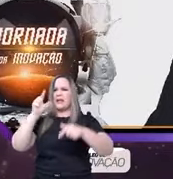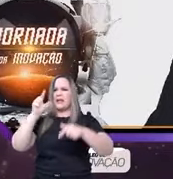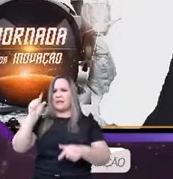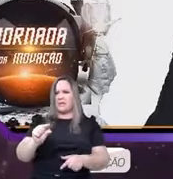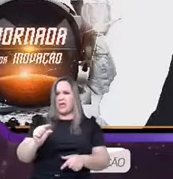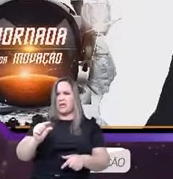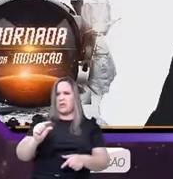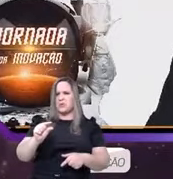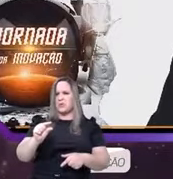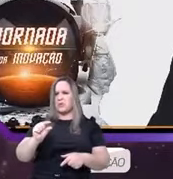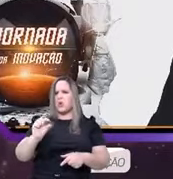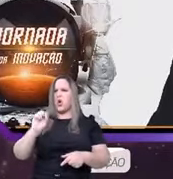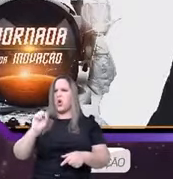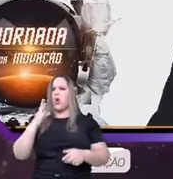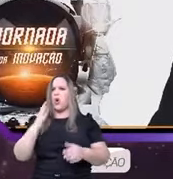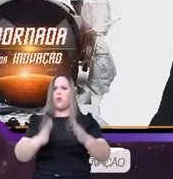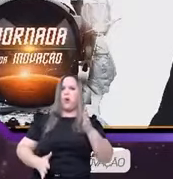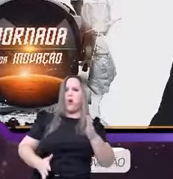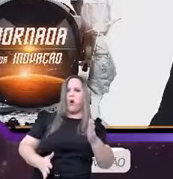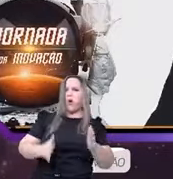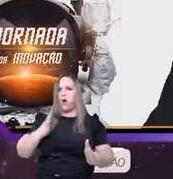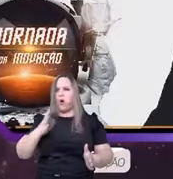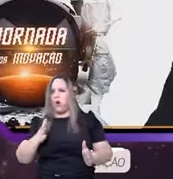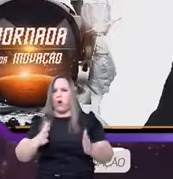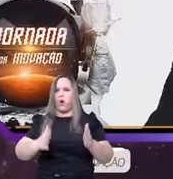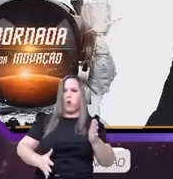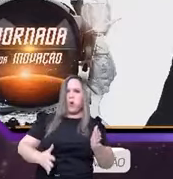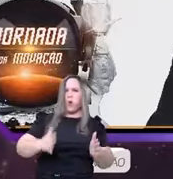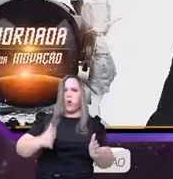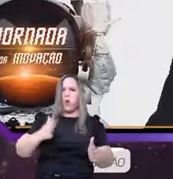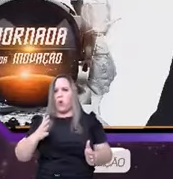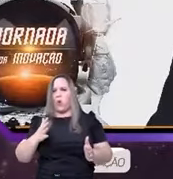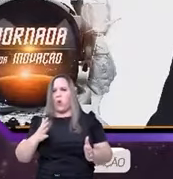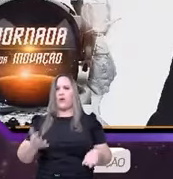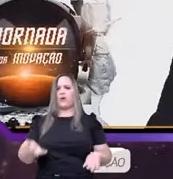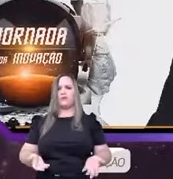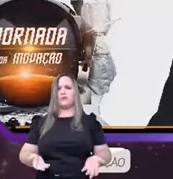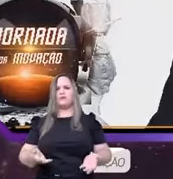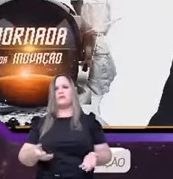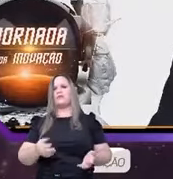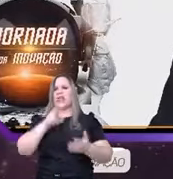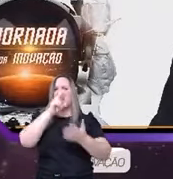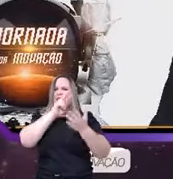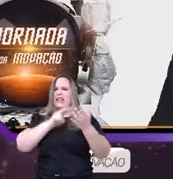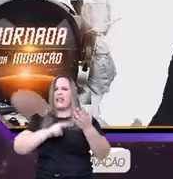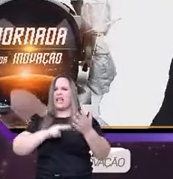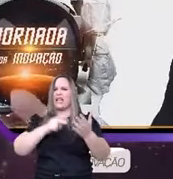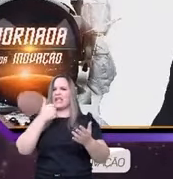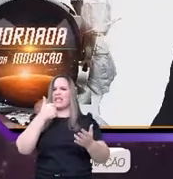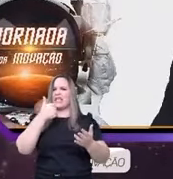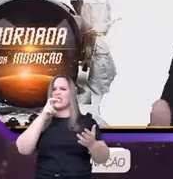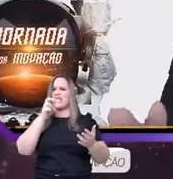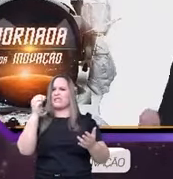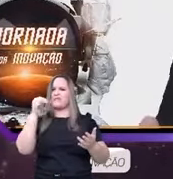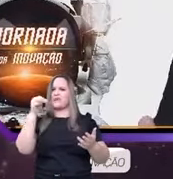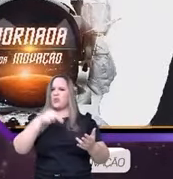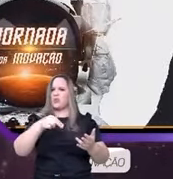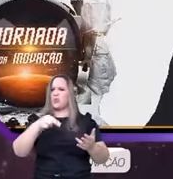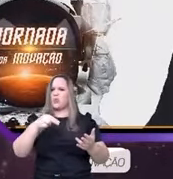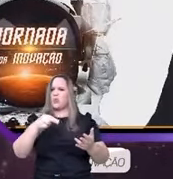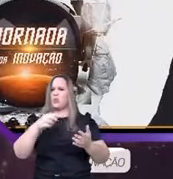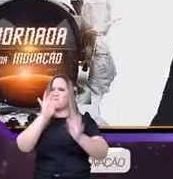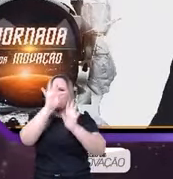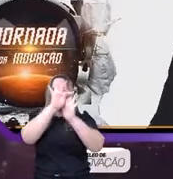Quero ver os adeptos da IA lerem um livro via robô ou lerem em 15 minutos um texto de 200 páginas. Ah, não dá?